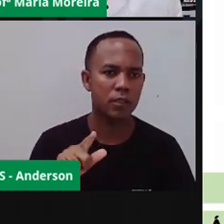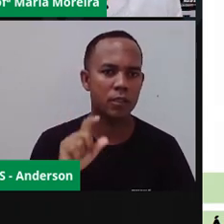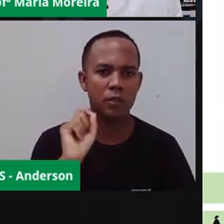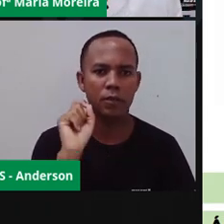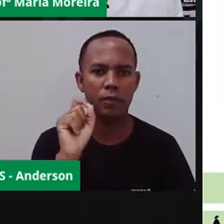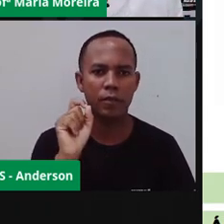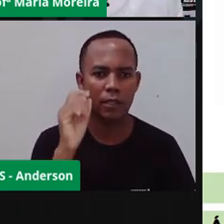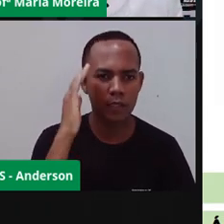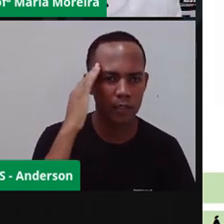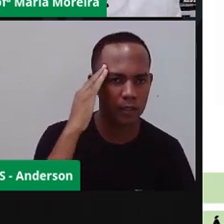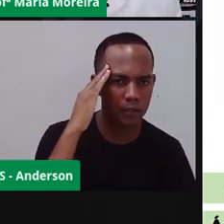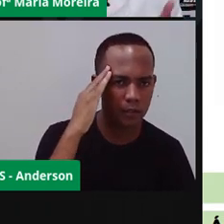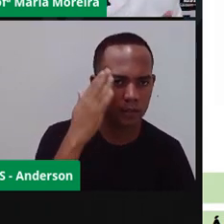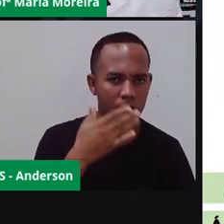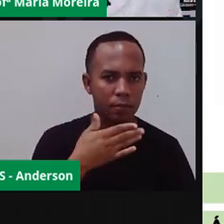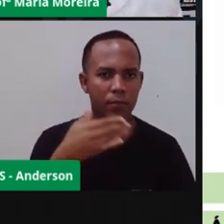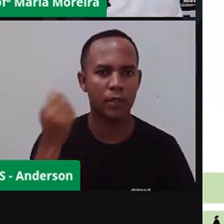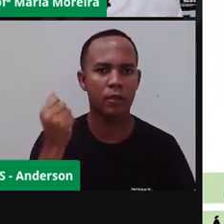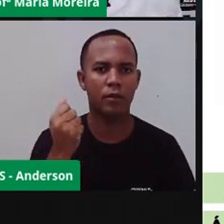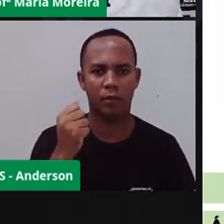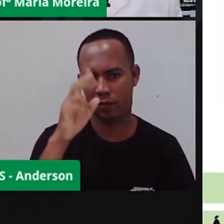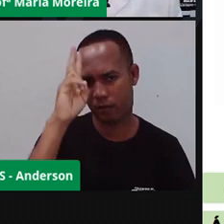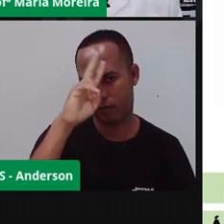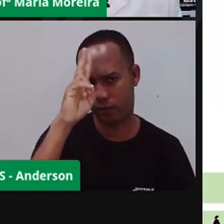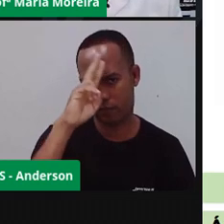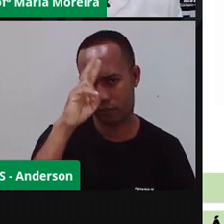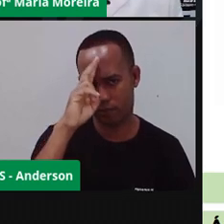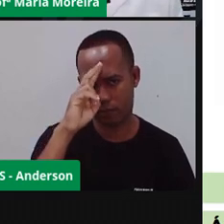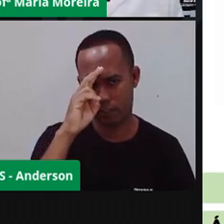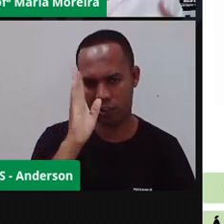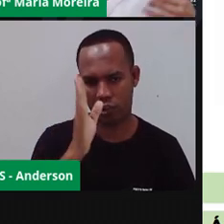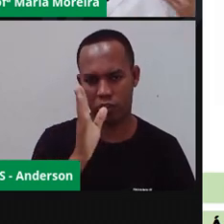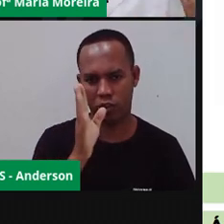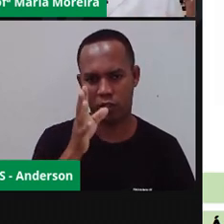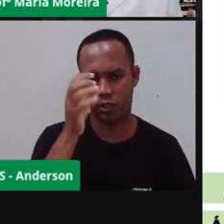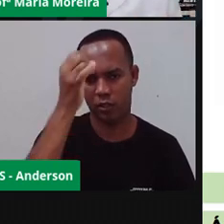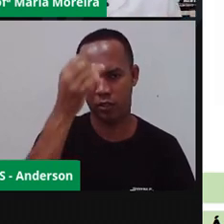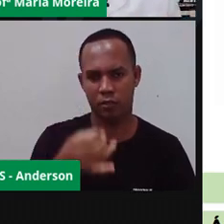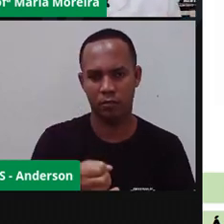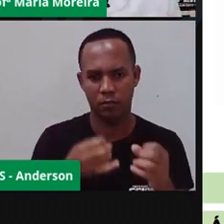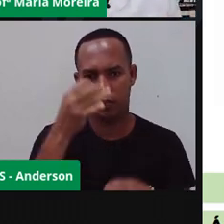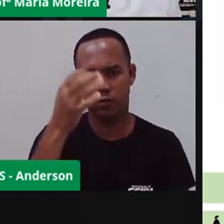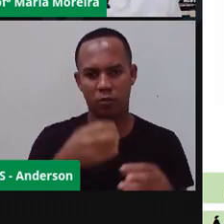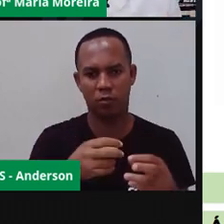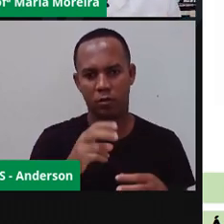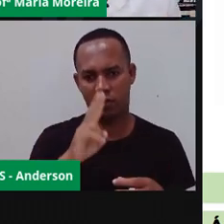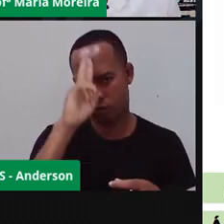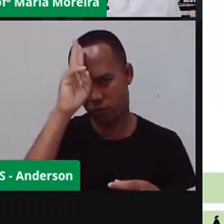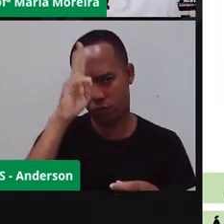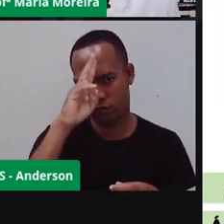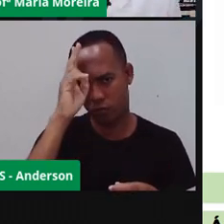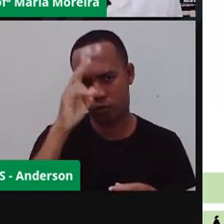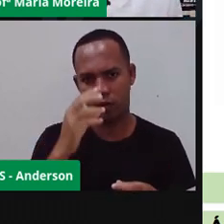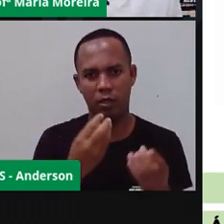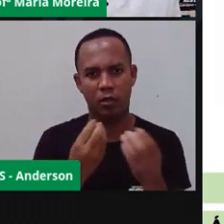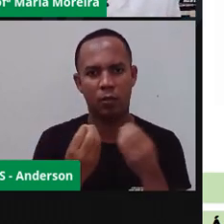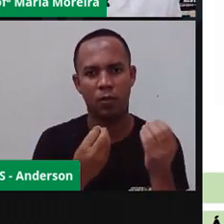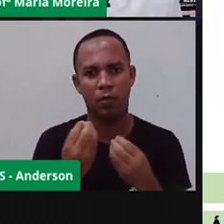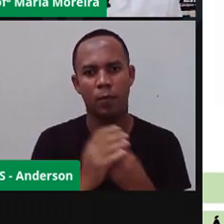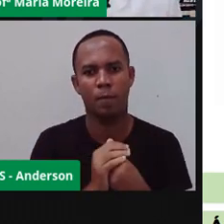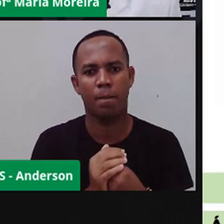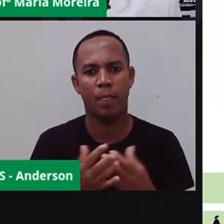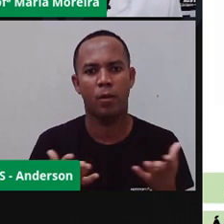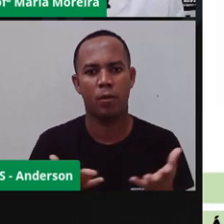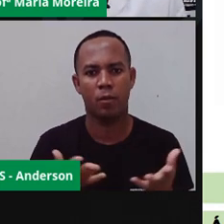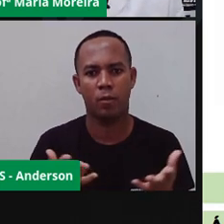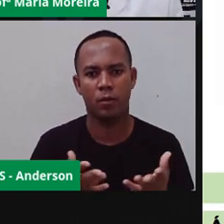vocês encontrarem. Lembra que a gente já falou sobre quadrinhos aqui, que a Pro contou a história dos quadrinhos? Pronto. Hoje a Pro vai falar